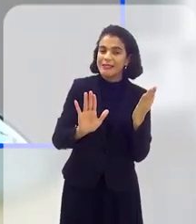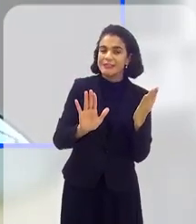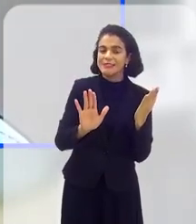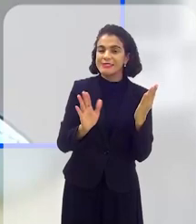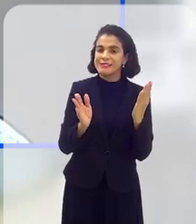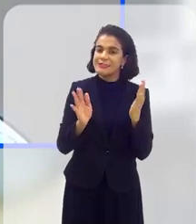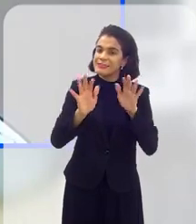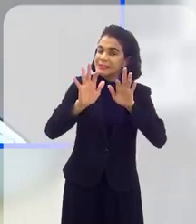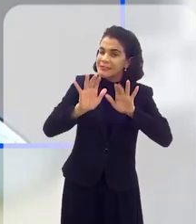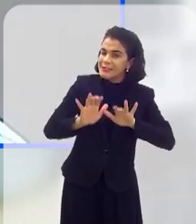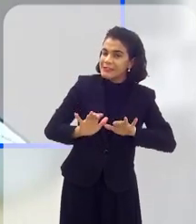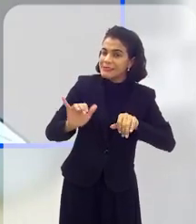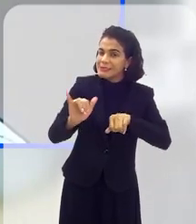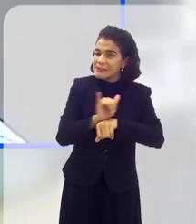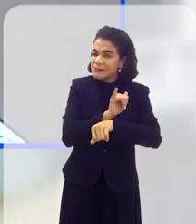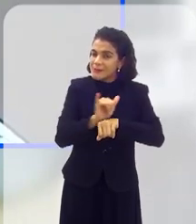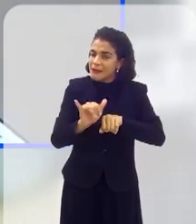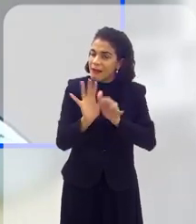forma